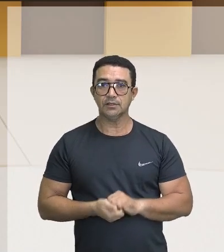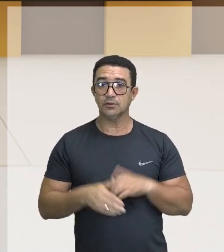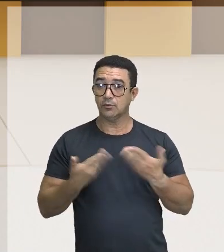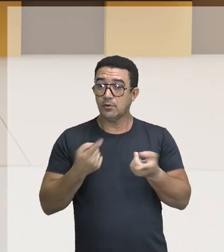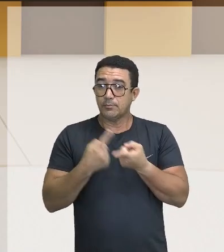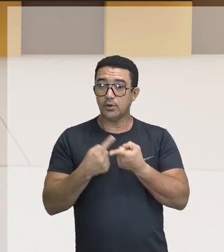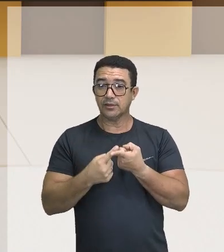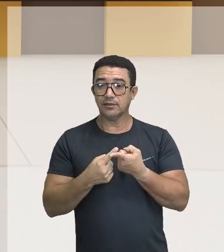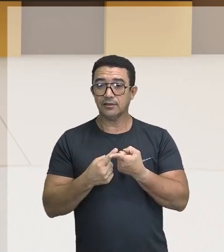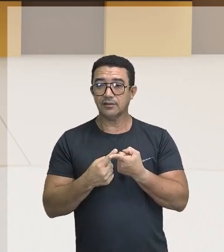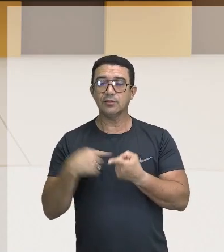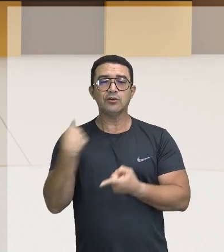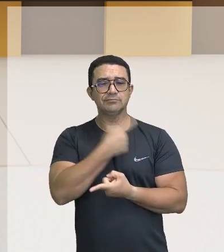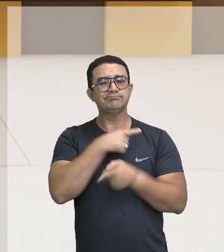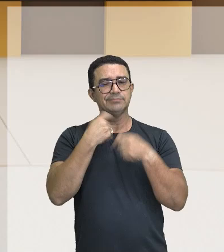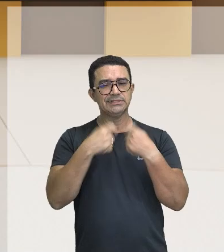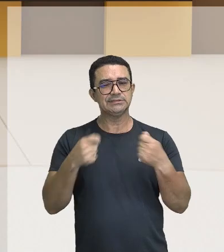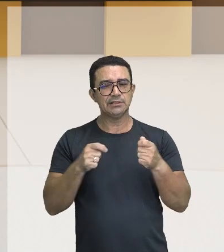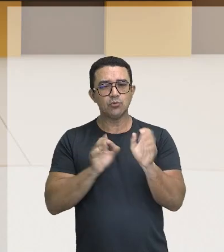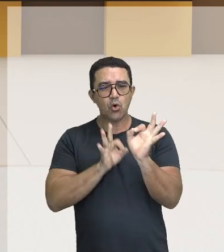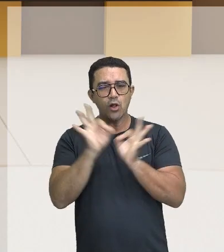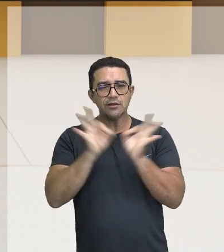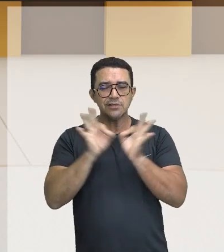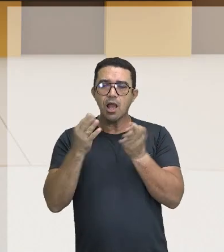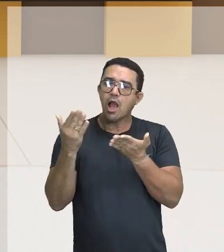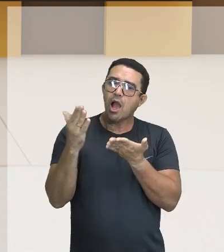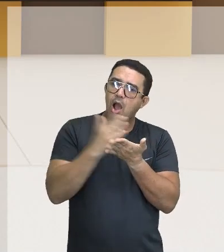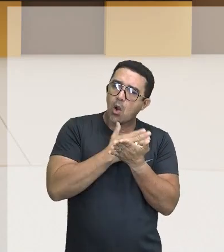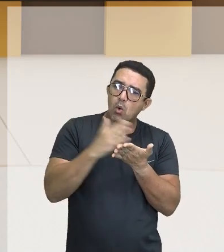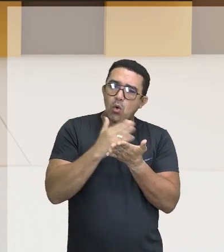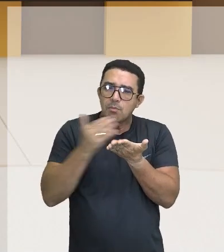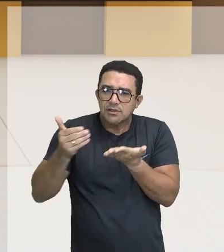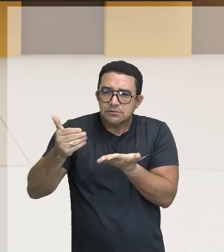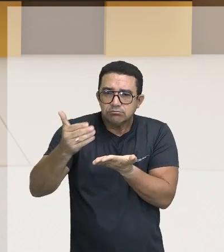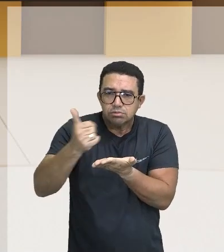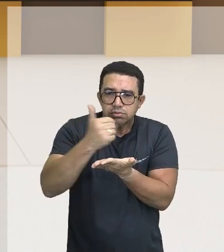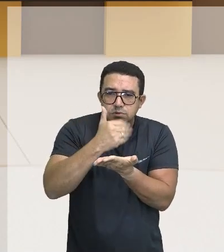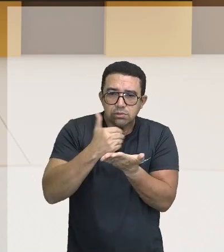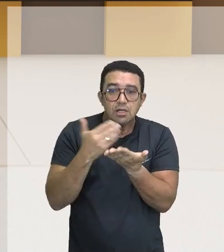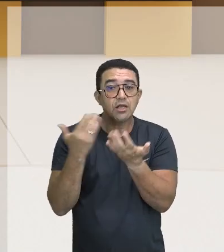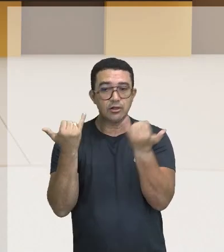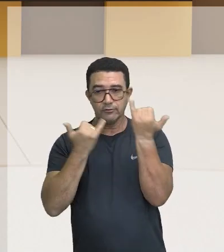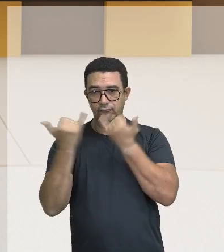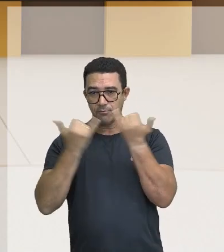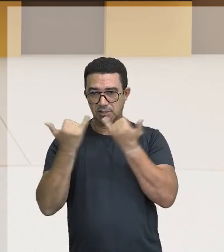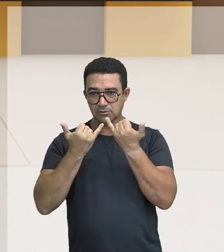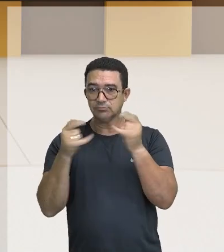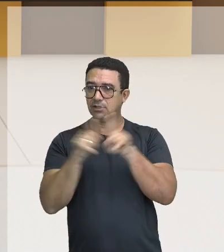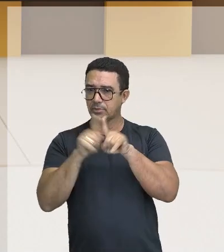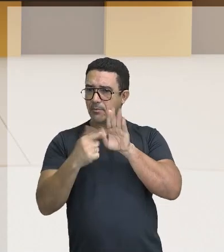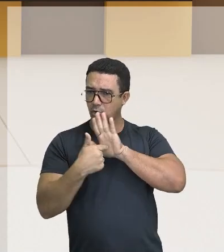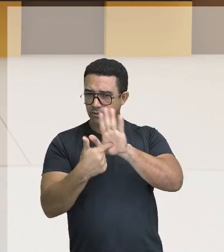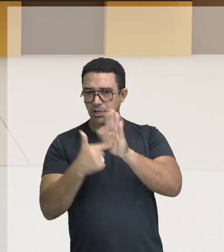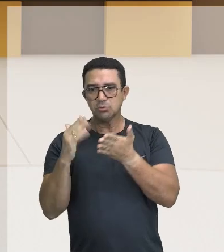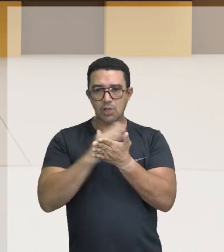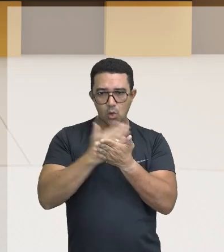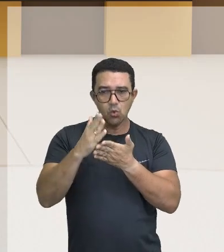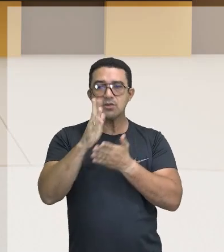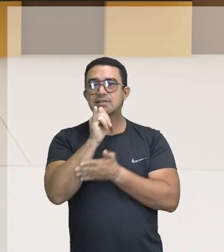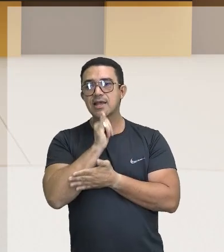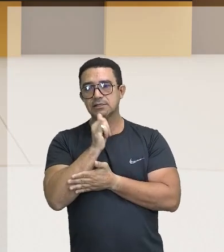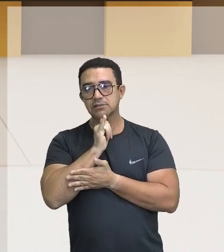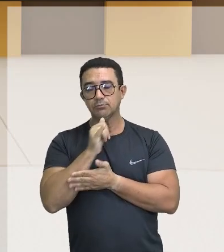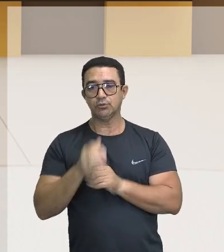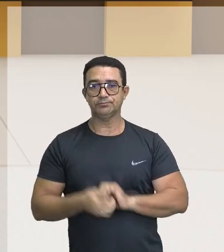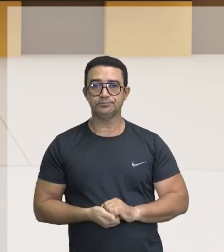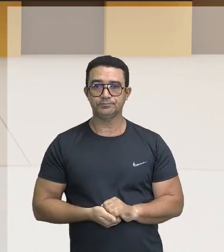gente precisa organizar alguns dados, como a professora Manuela falou, citaremos alguns exemplos. Então vamos observar